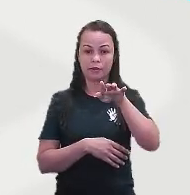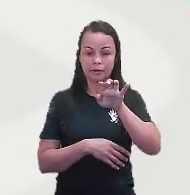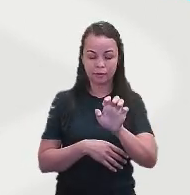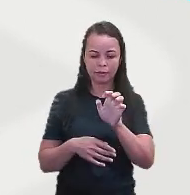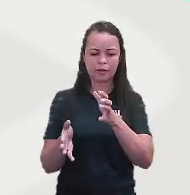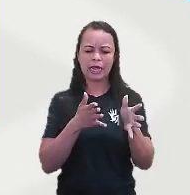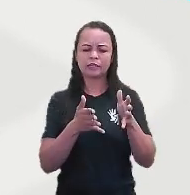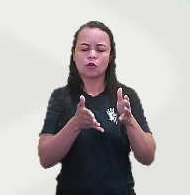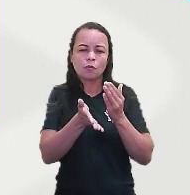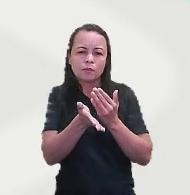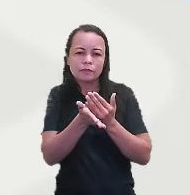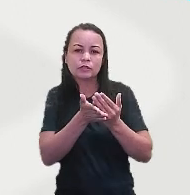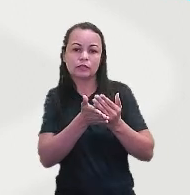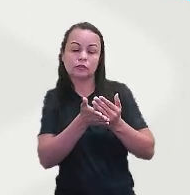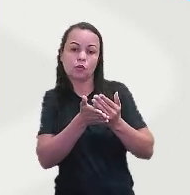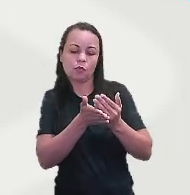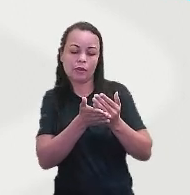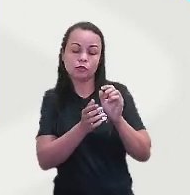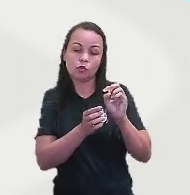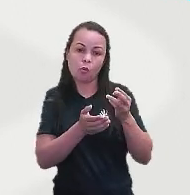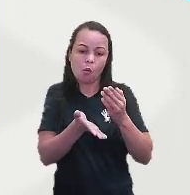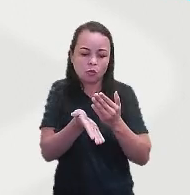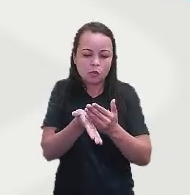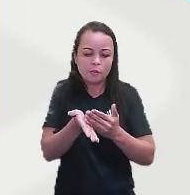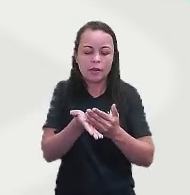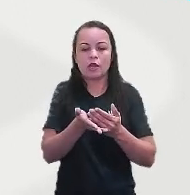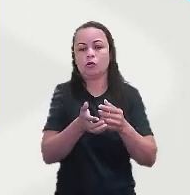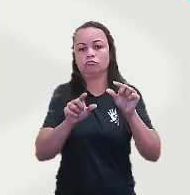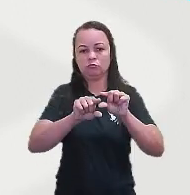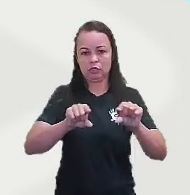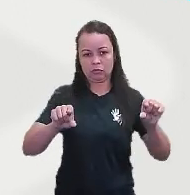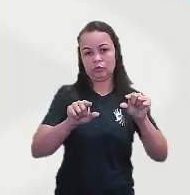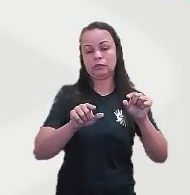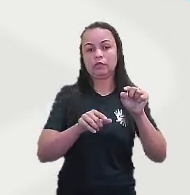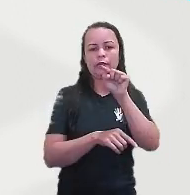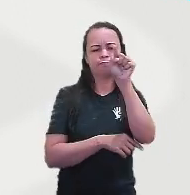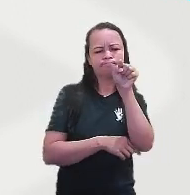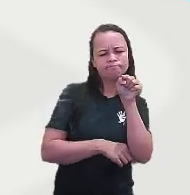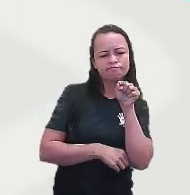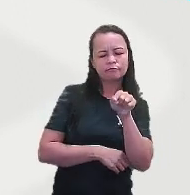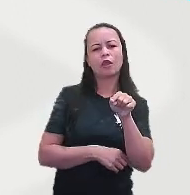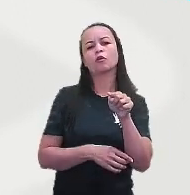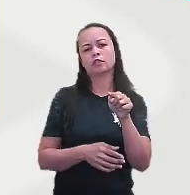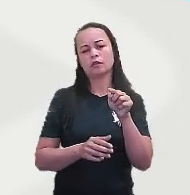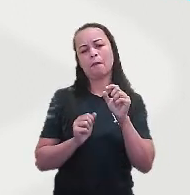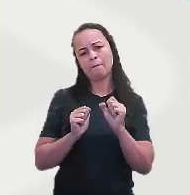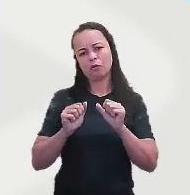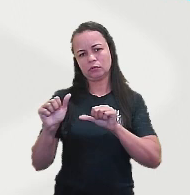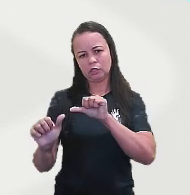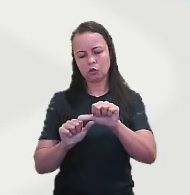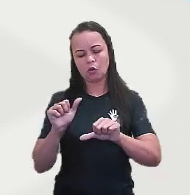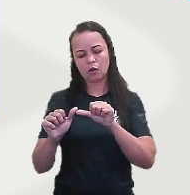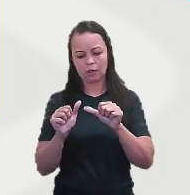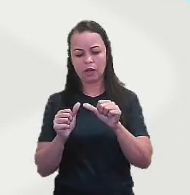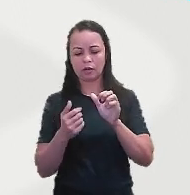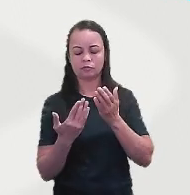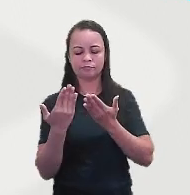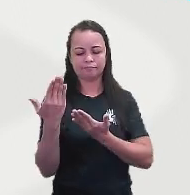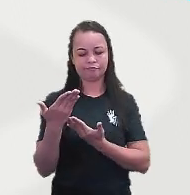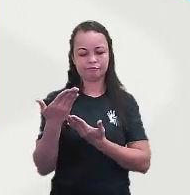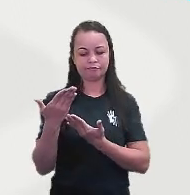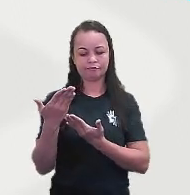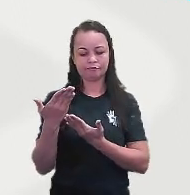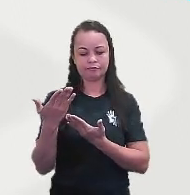início ou no meio das orações interrogativas. Ele pode ser trocado por qual